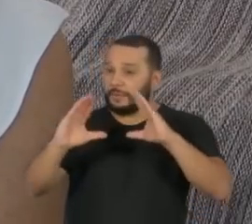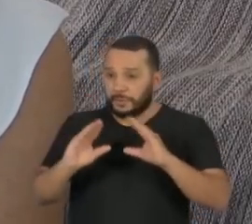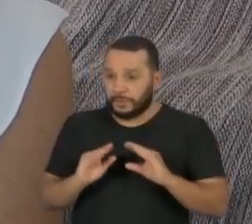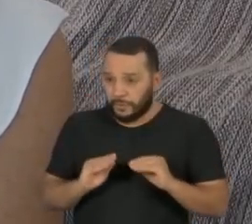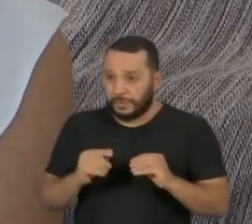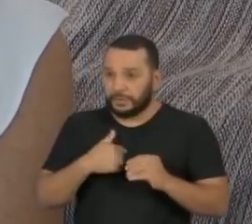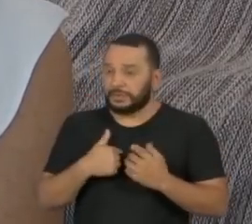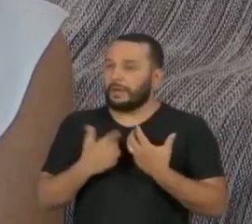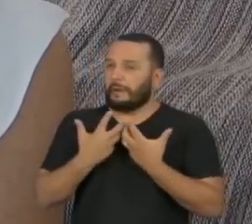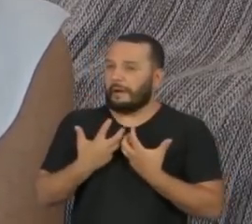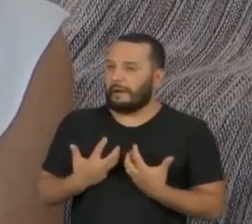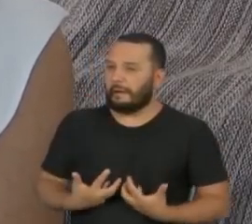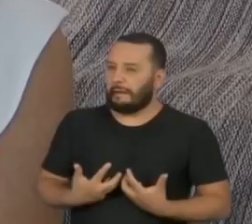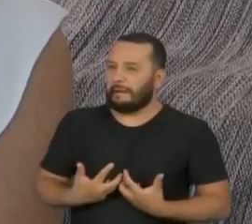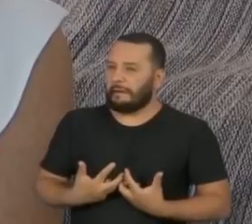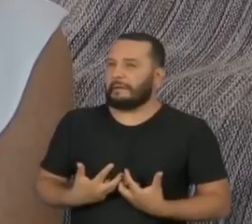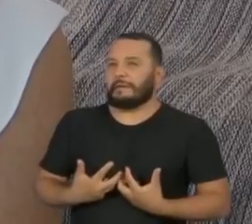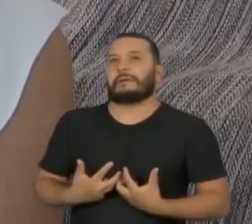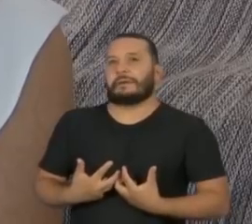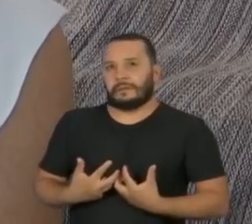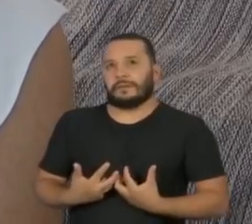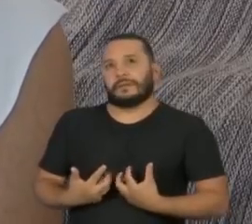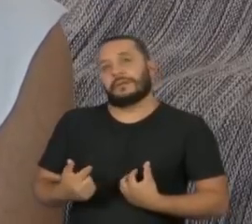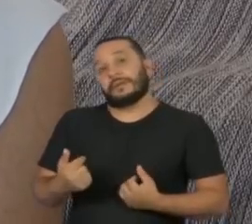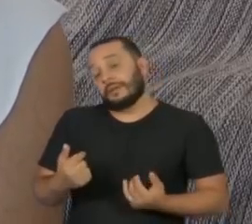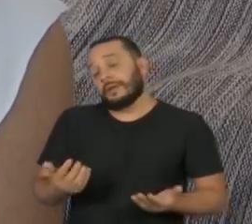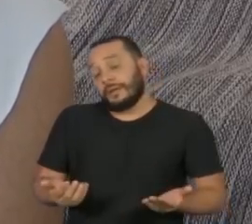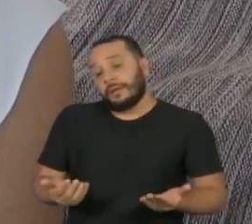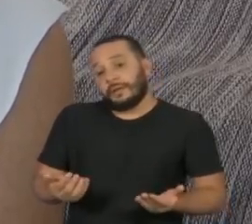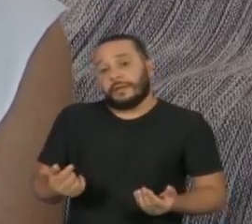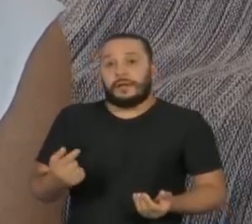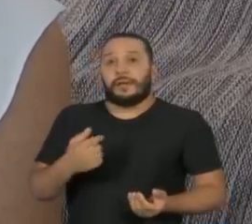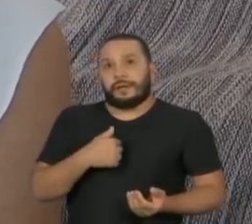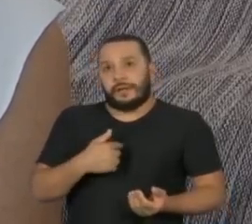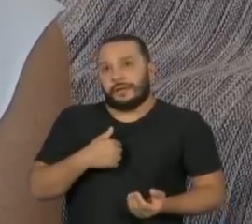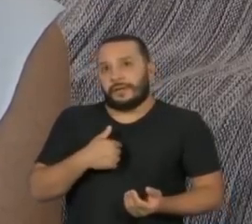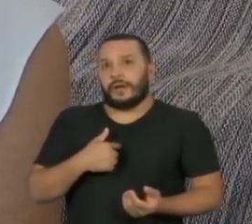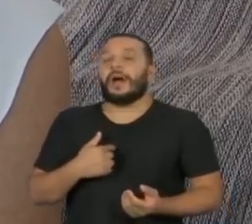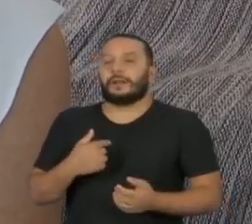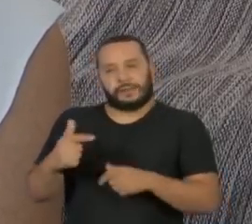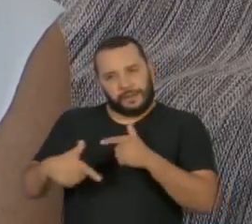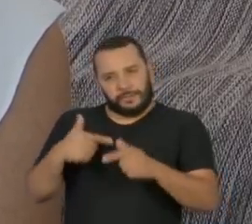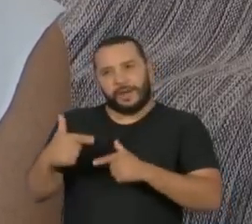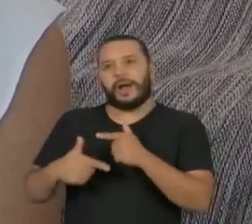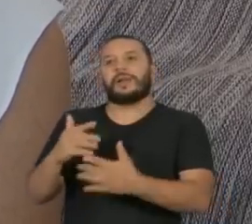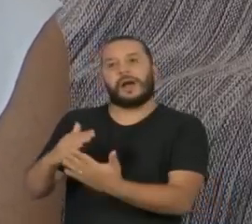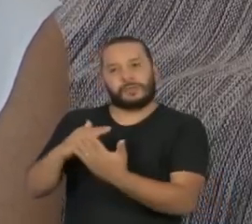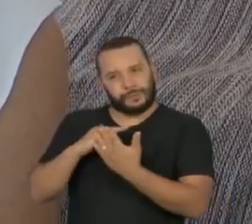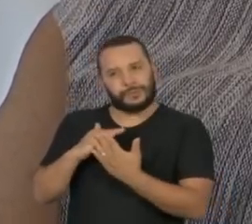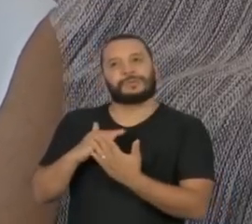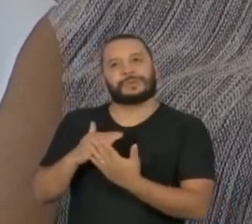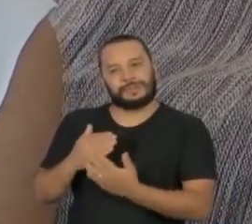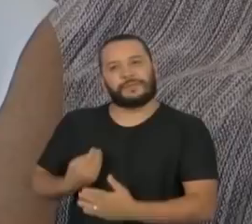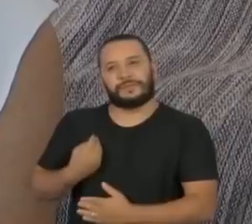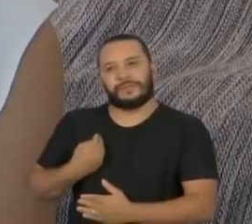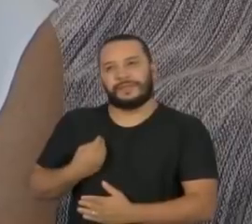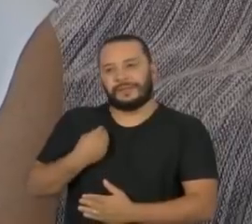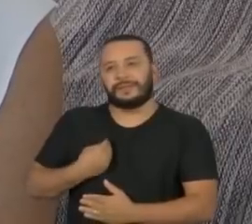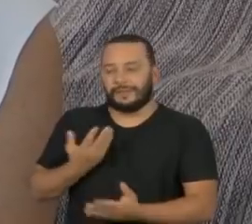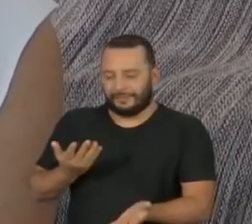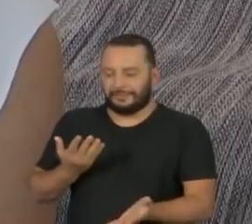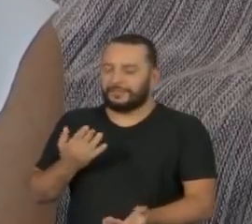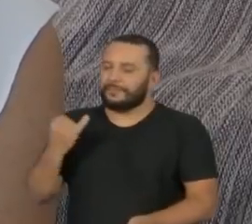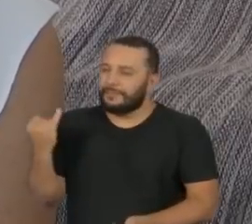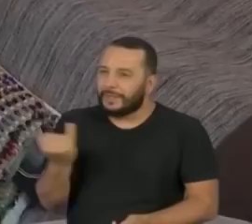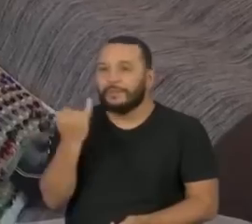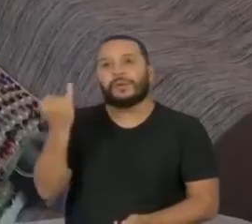já cansada e então isso preenche muito a vida da gente, que eu acho fundamental se